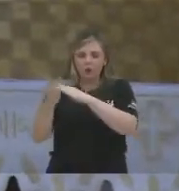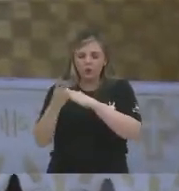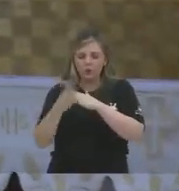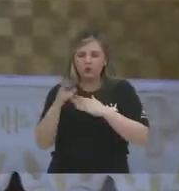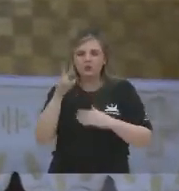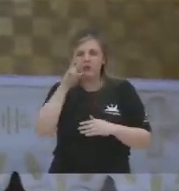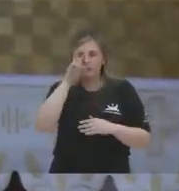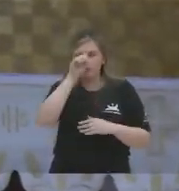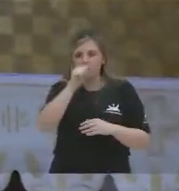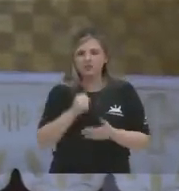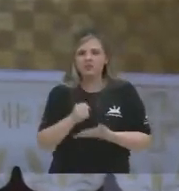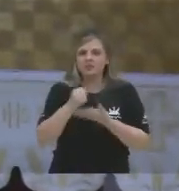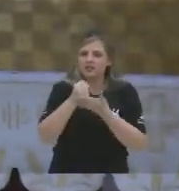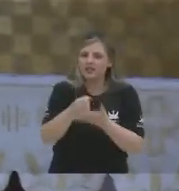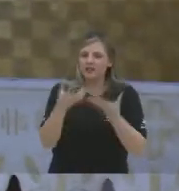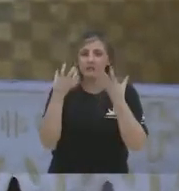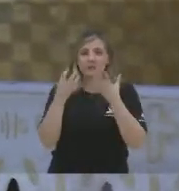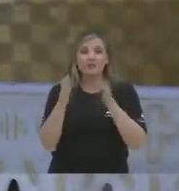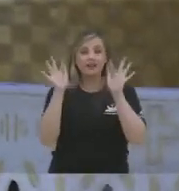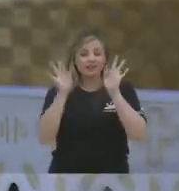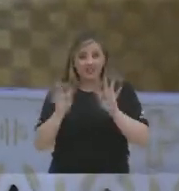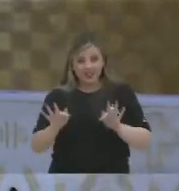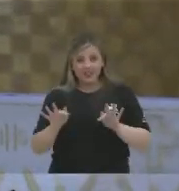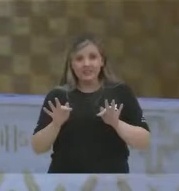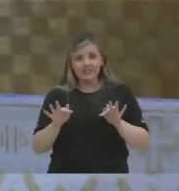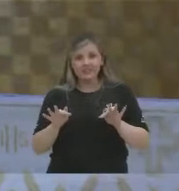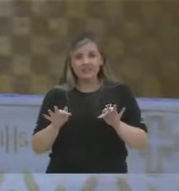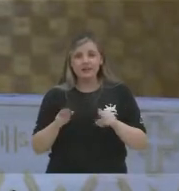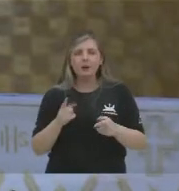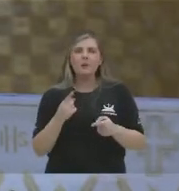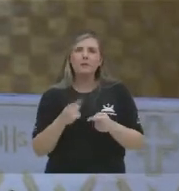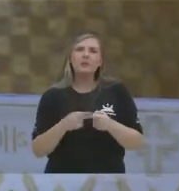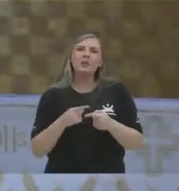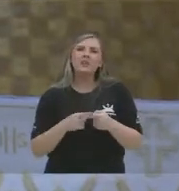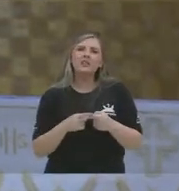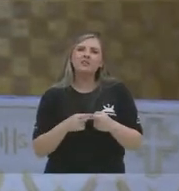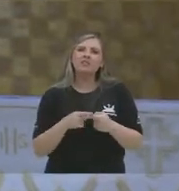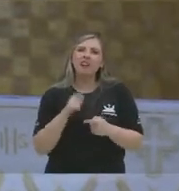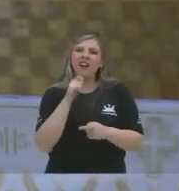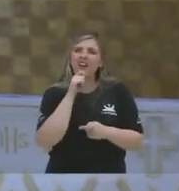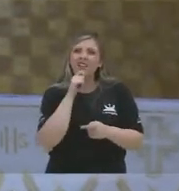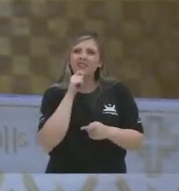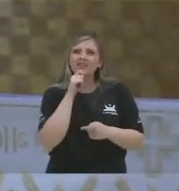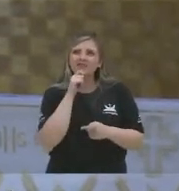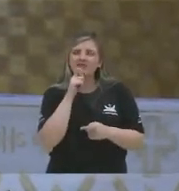Ele salva e nos quer felizes, por que ainda existe o sofrimento?